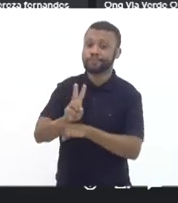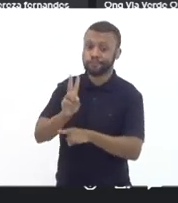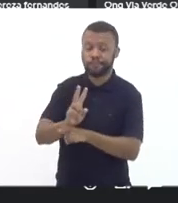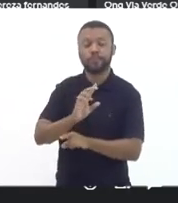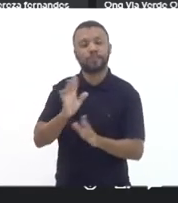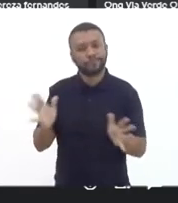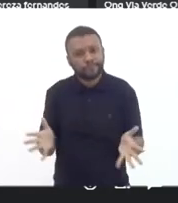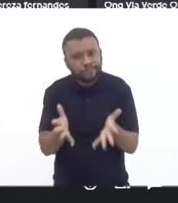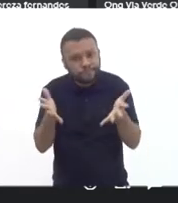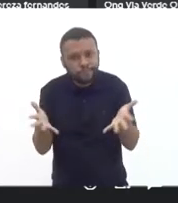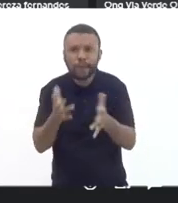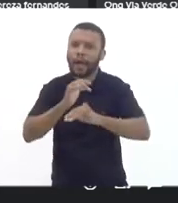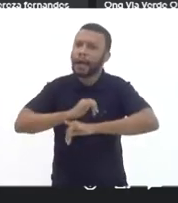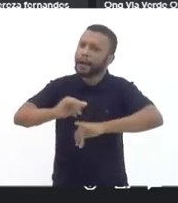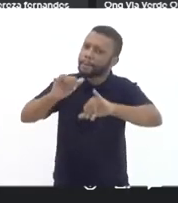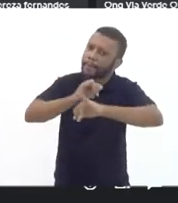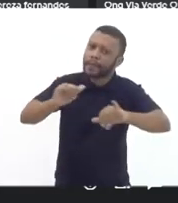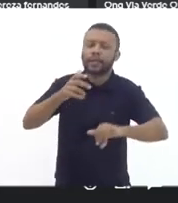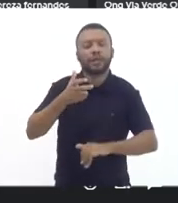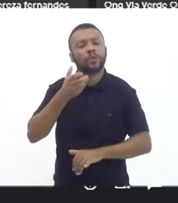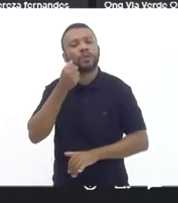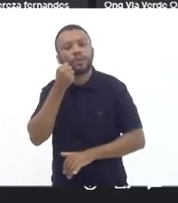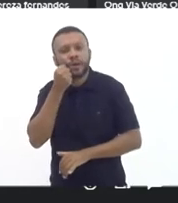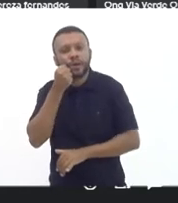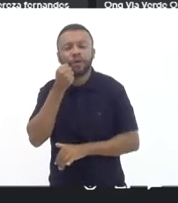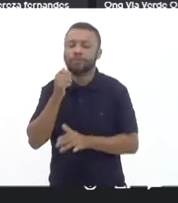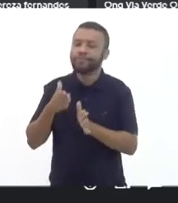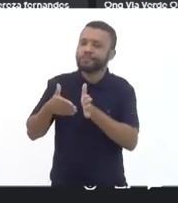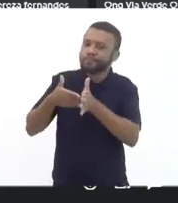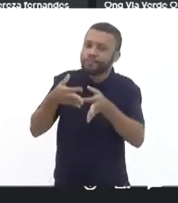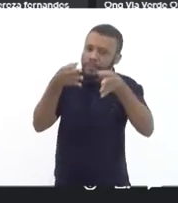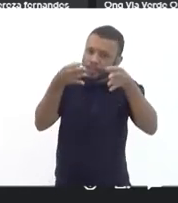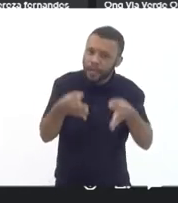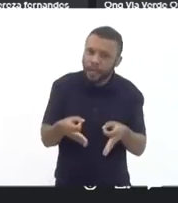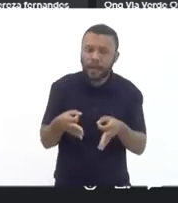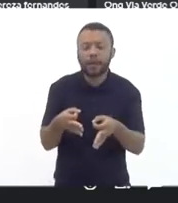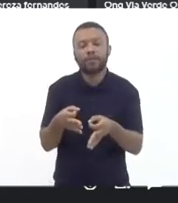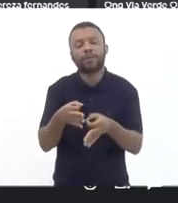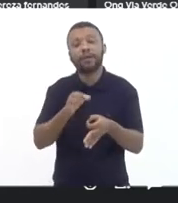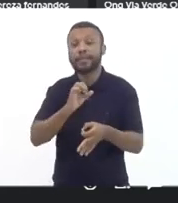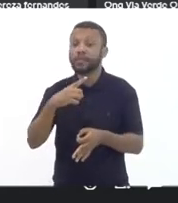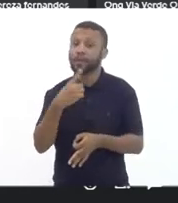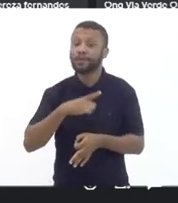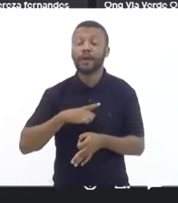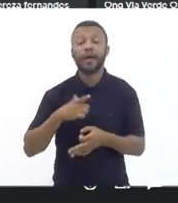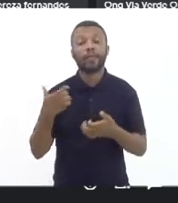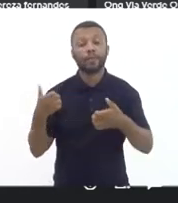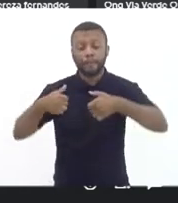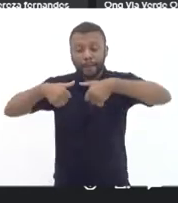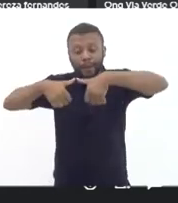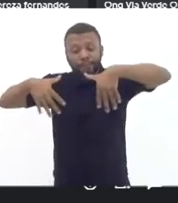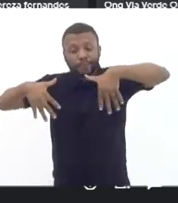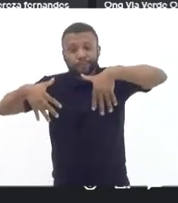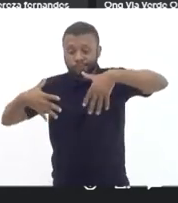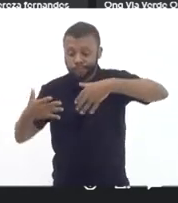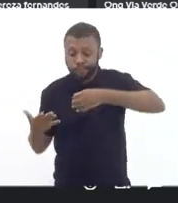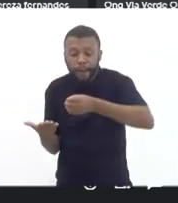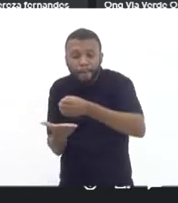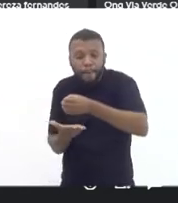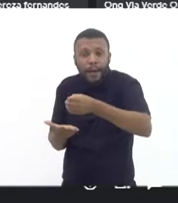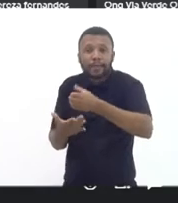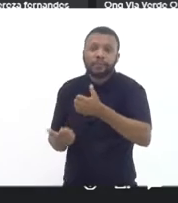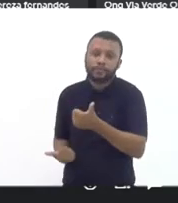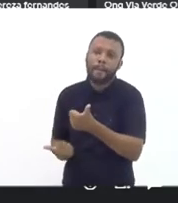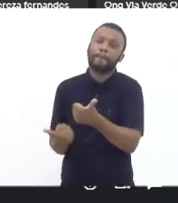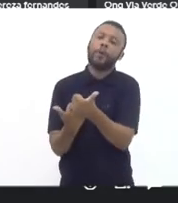com afinco, com abnegação, se a gente tiver essa estrutura de respaldo, porque hoje não